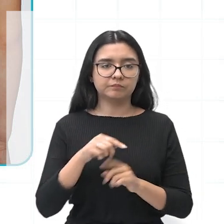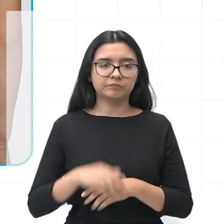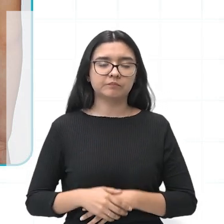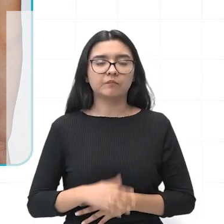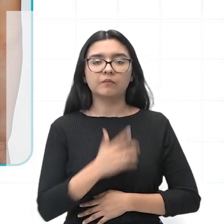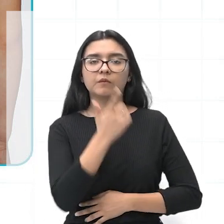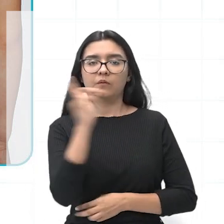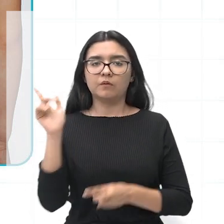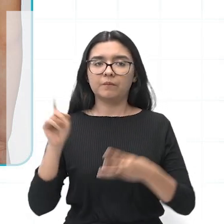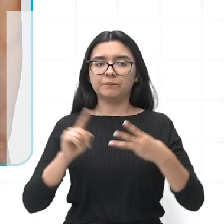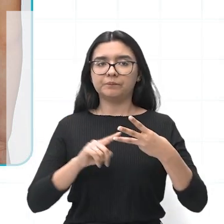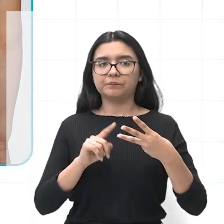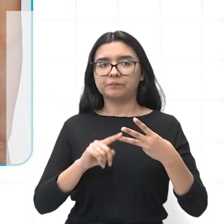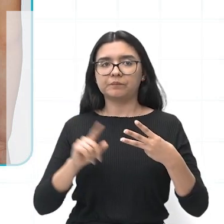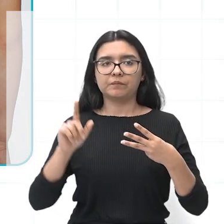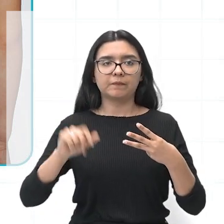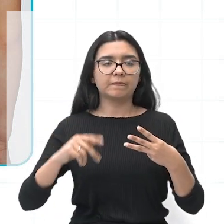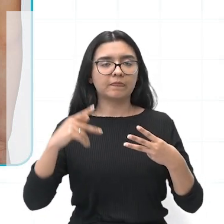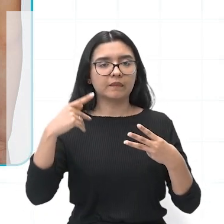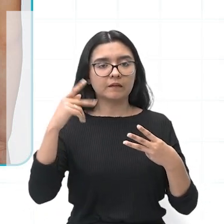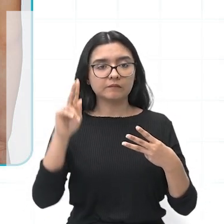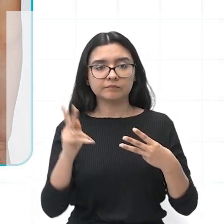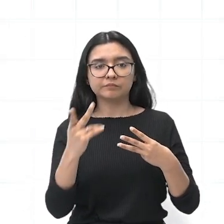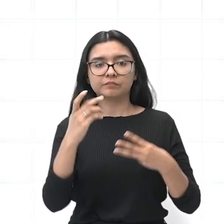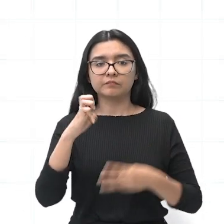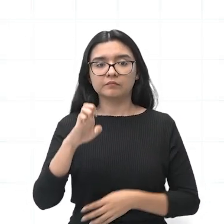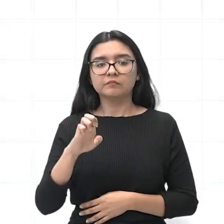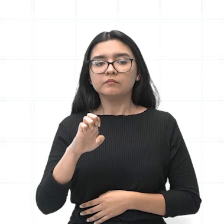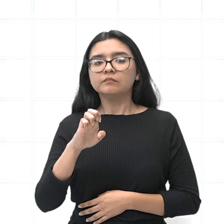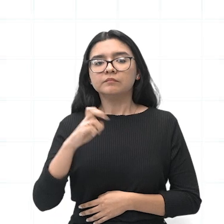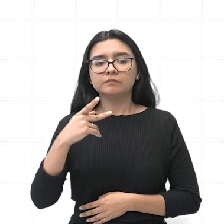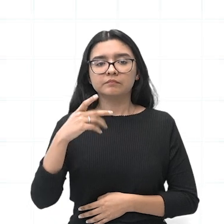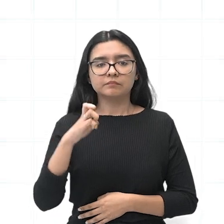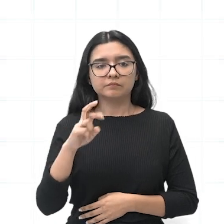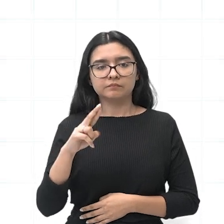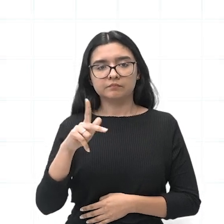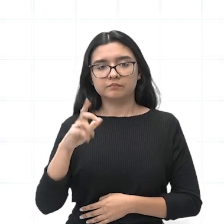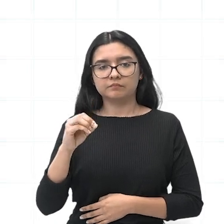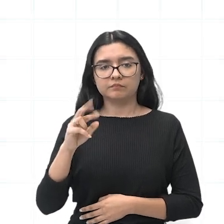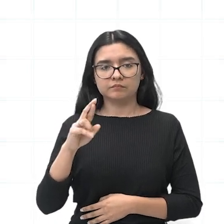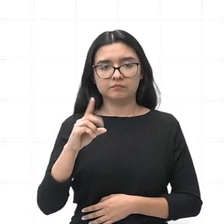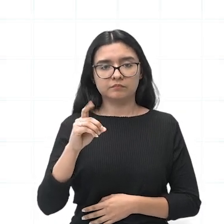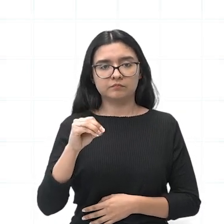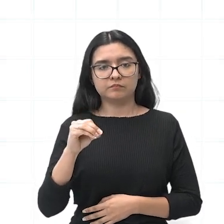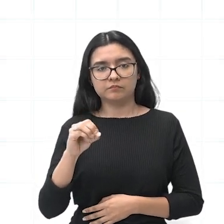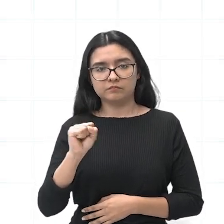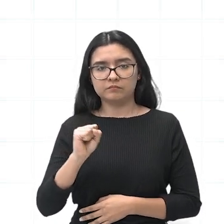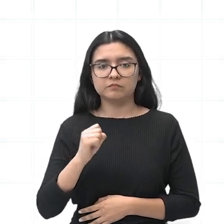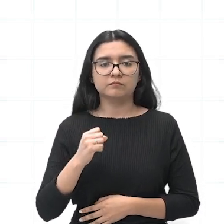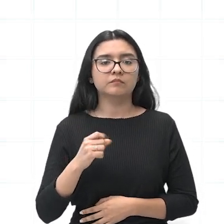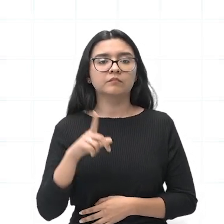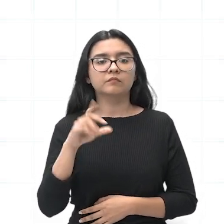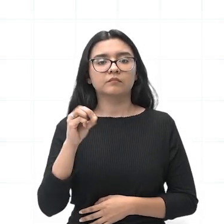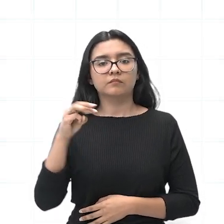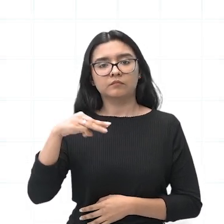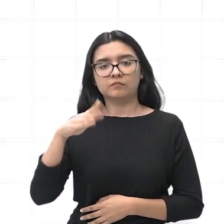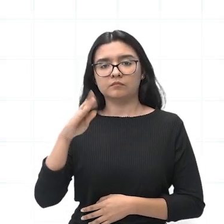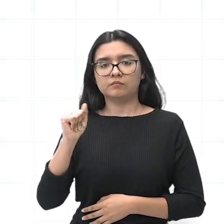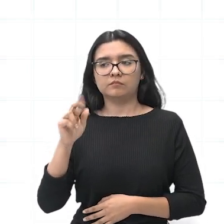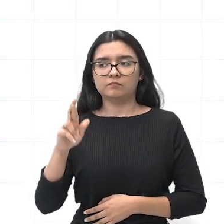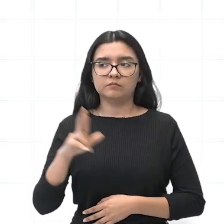desvio que pode acontecer é a hiperlordose lombar, que é esta que aparece para vocês